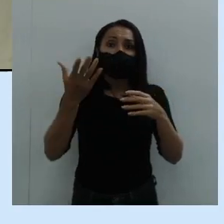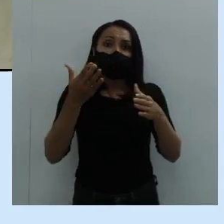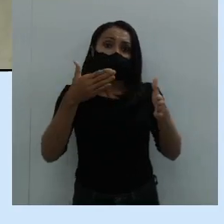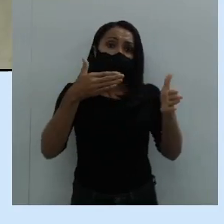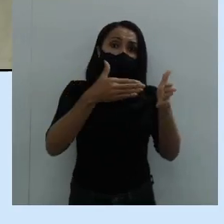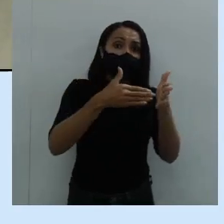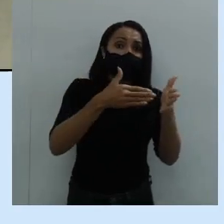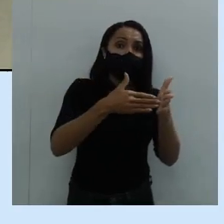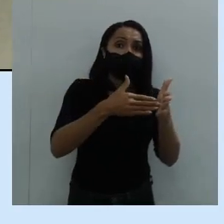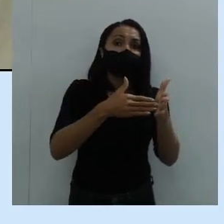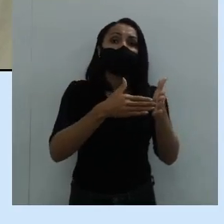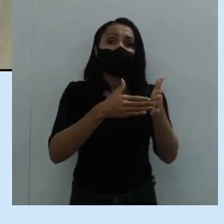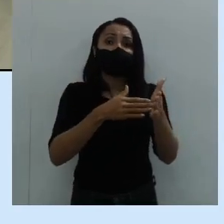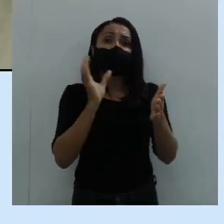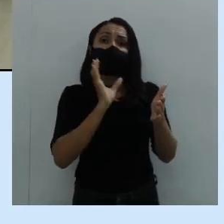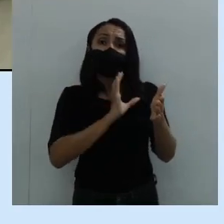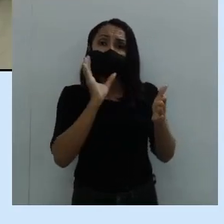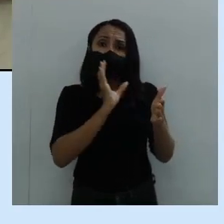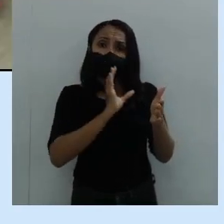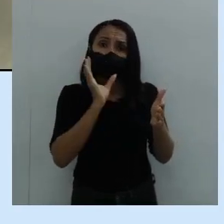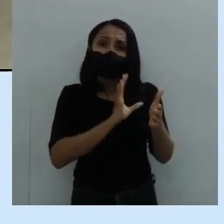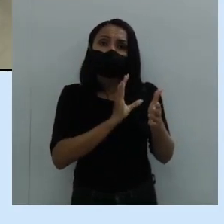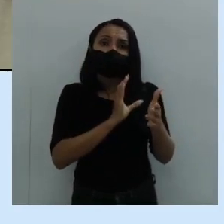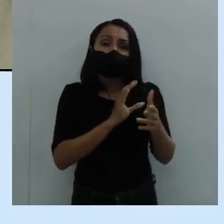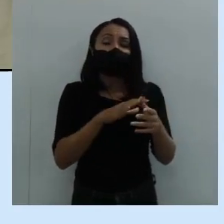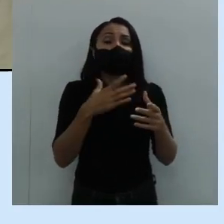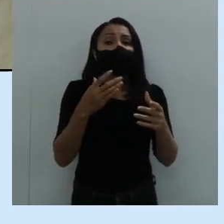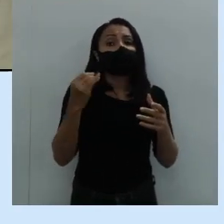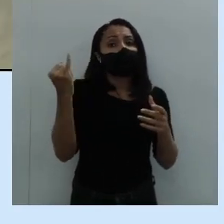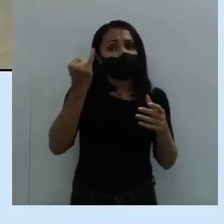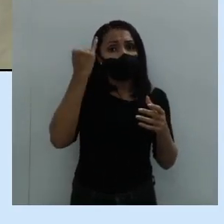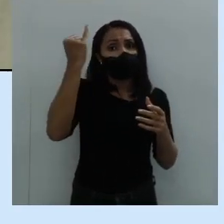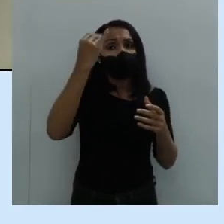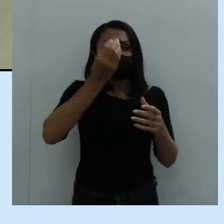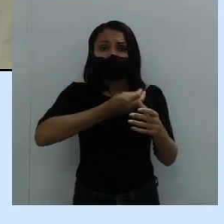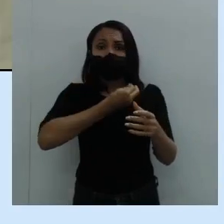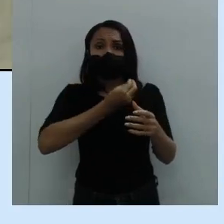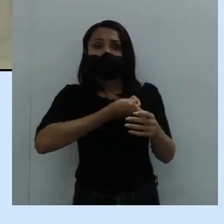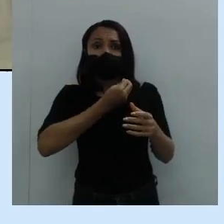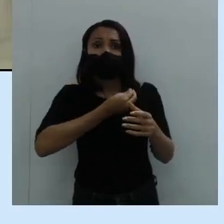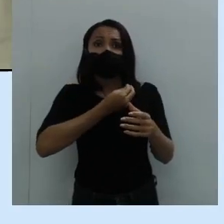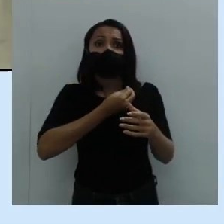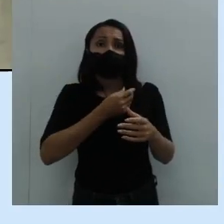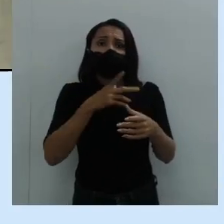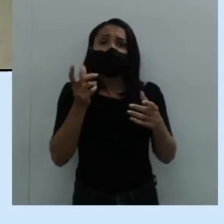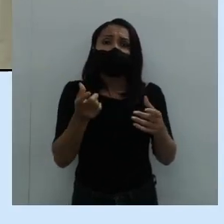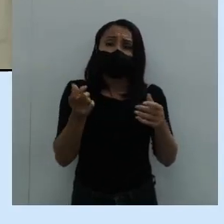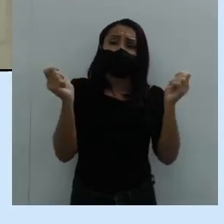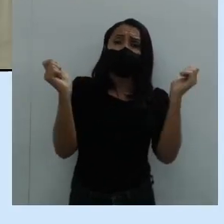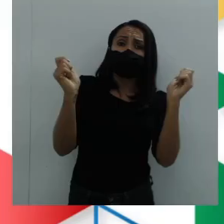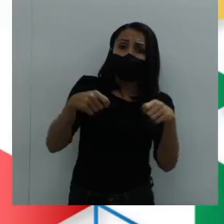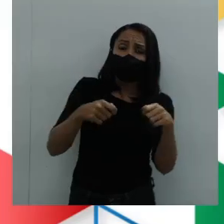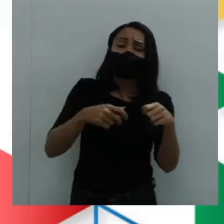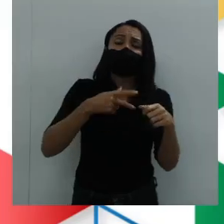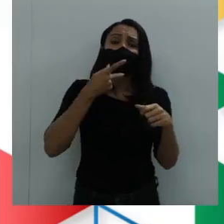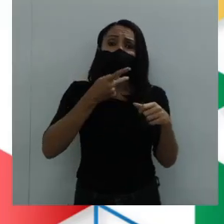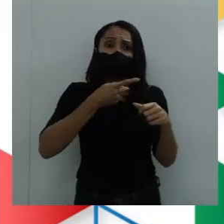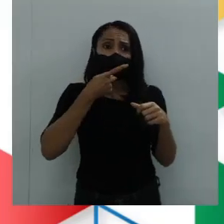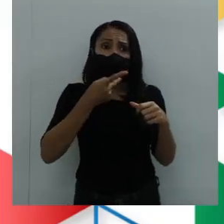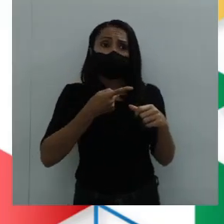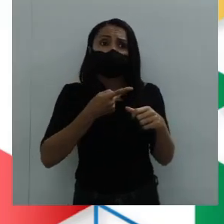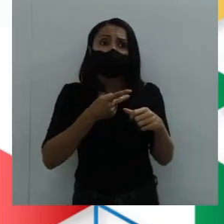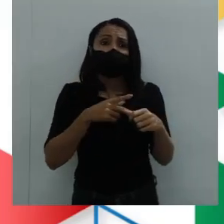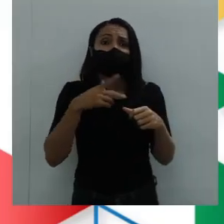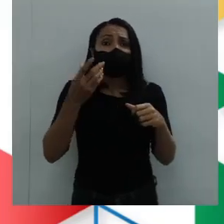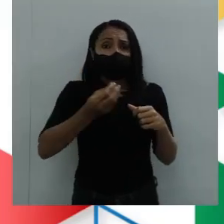do calor, que são fundamentais da nossa vida. Então, pode-se dizer aí, no entanto, que